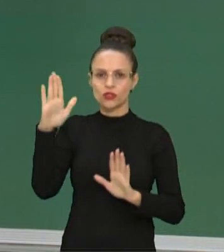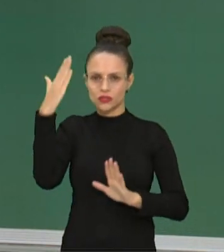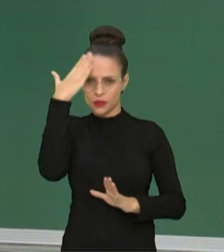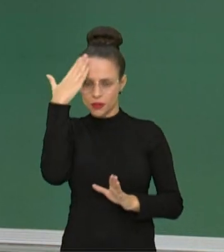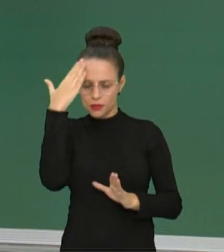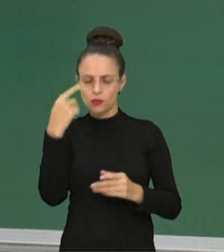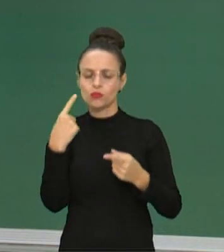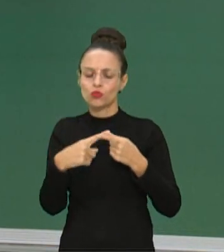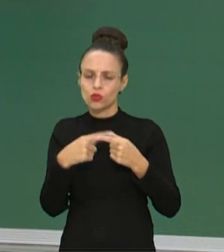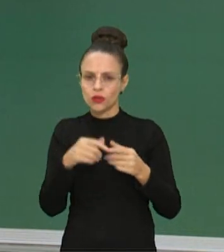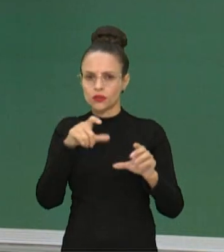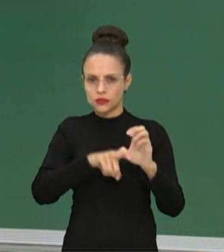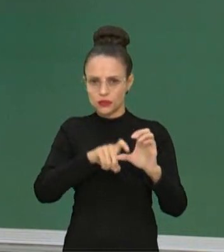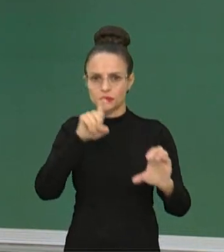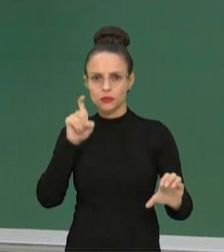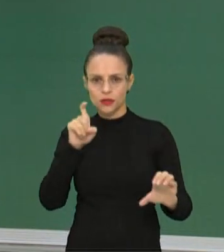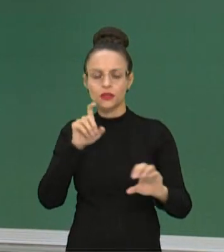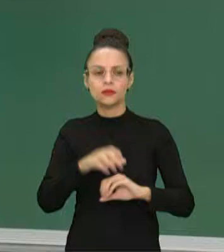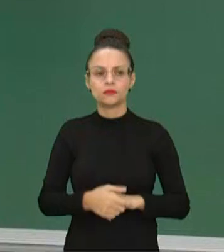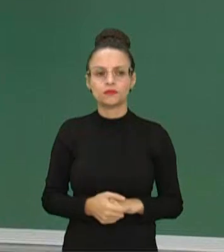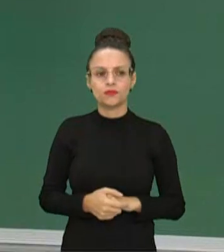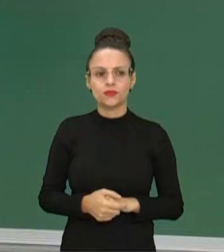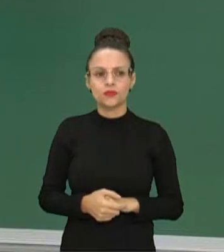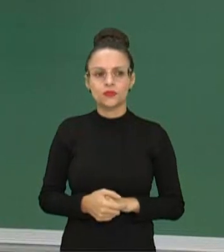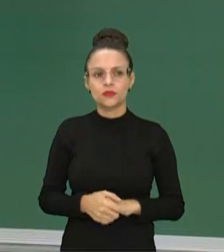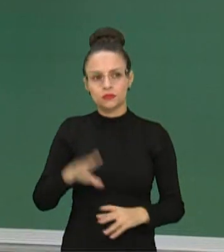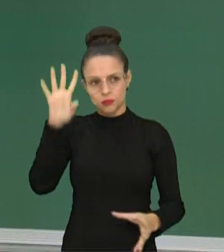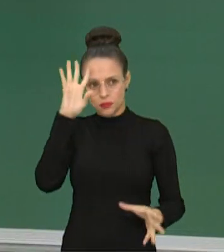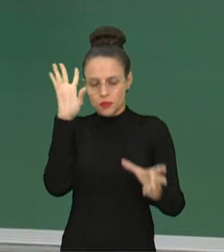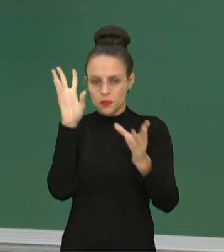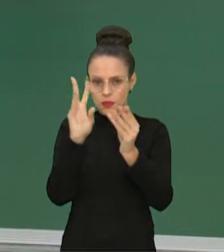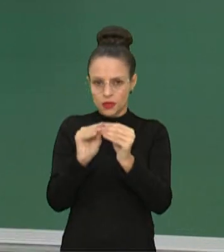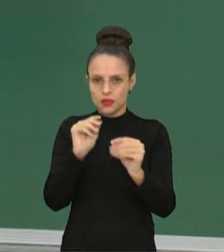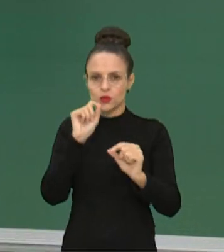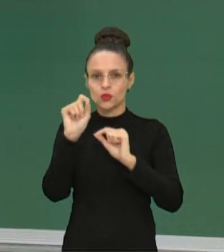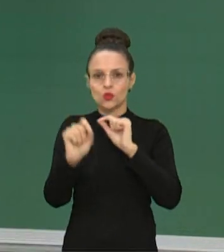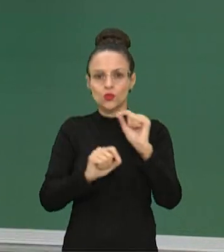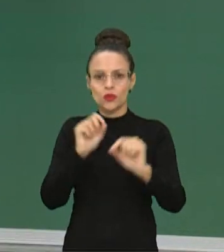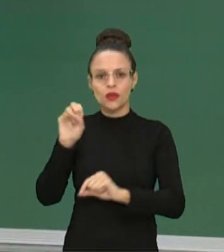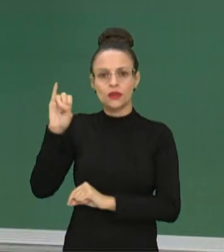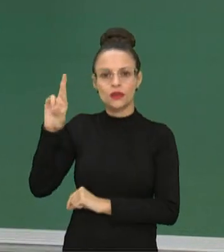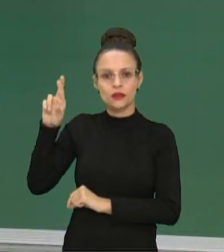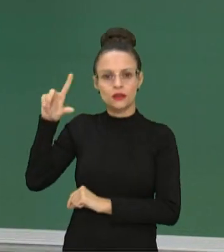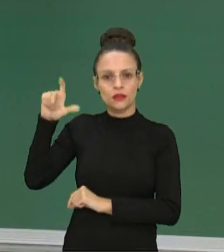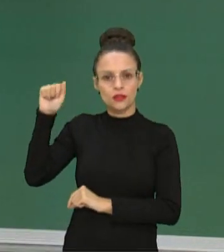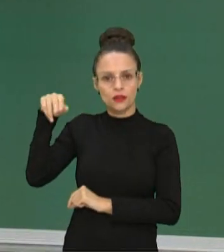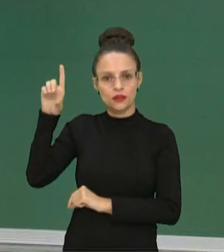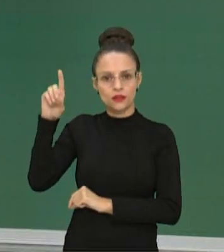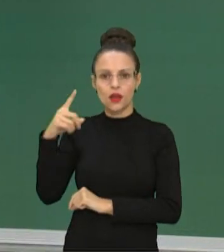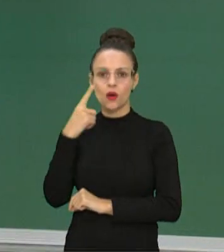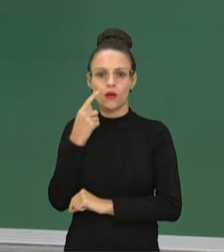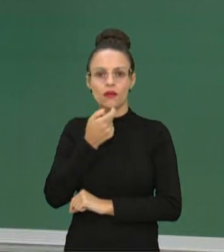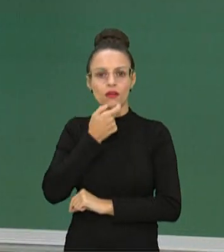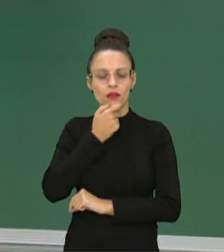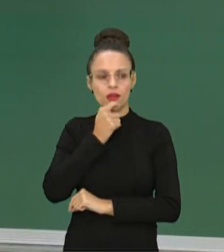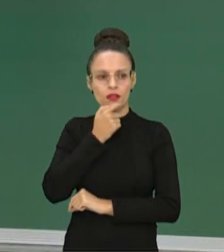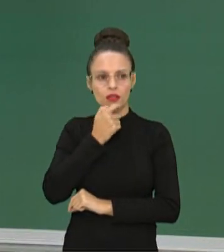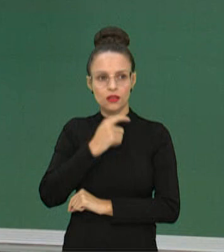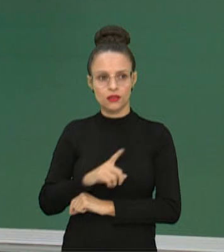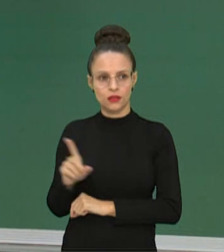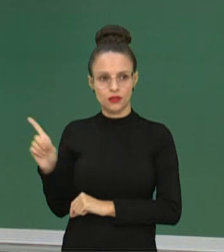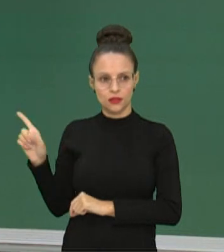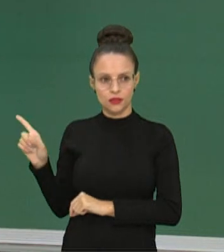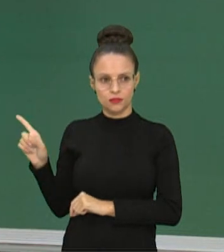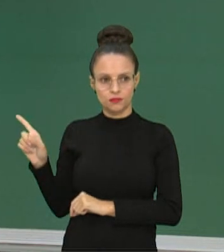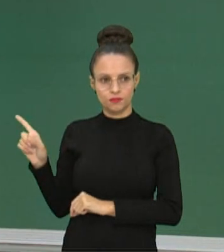eles querem se separar. E para entendermos o que é a Irlanda, veja, Inglaterra